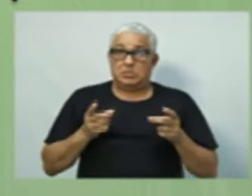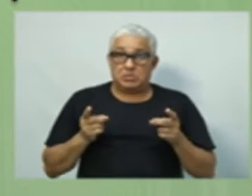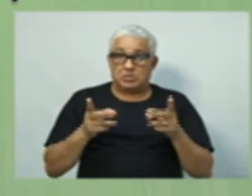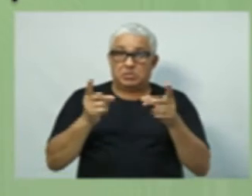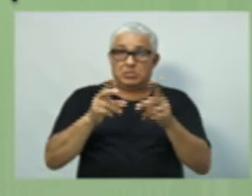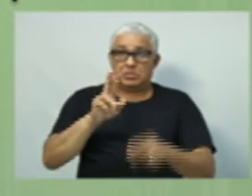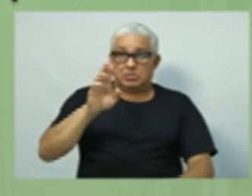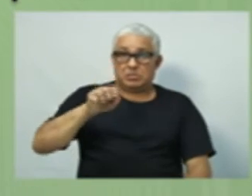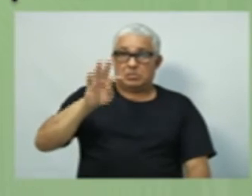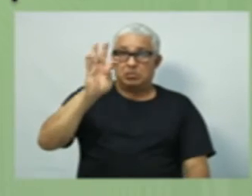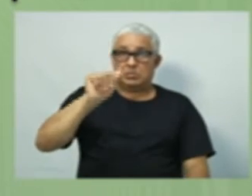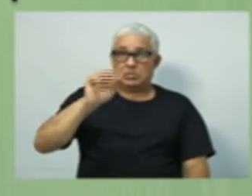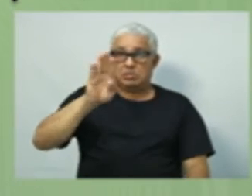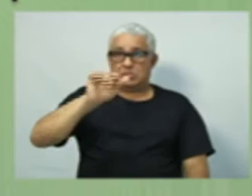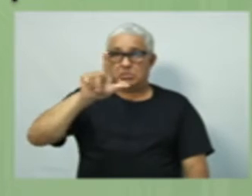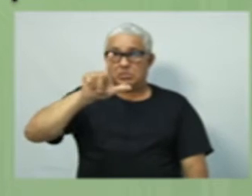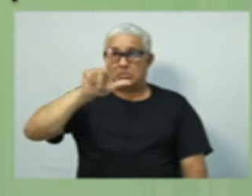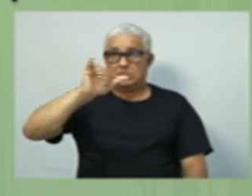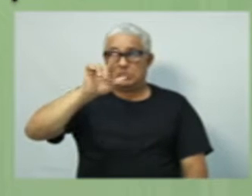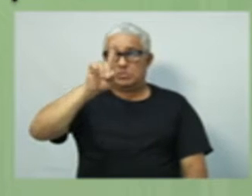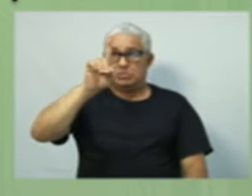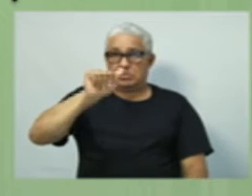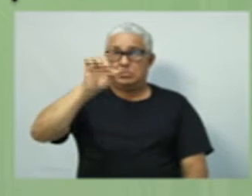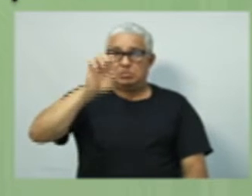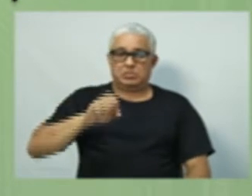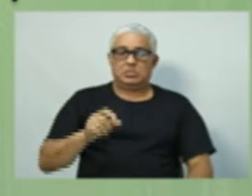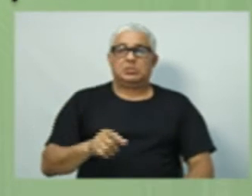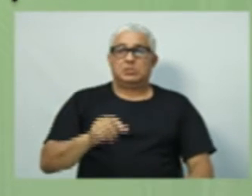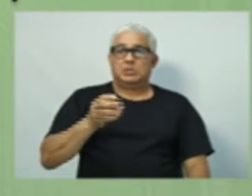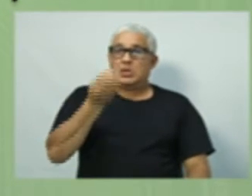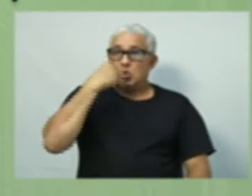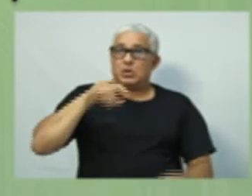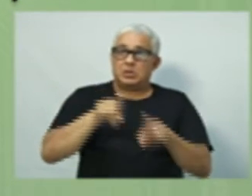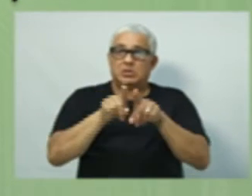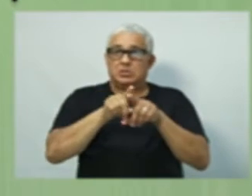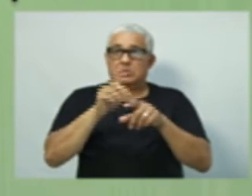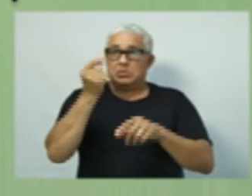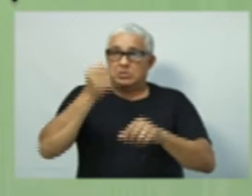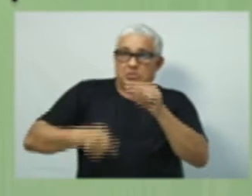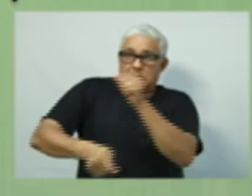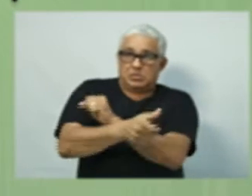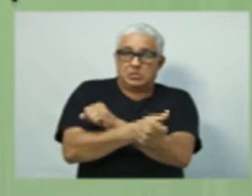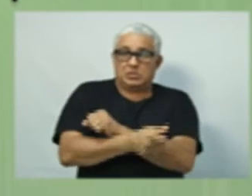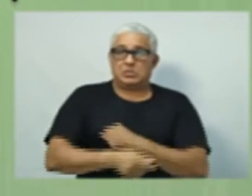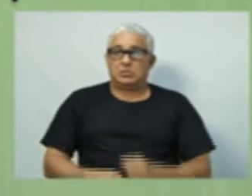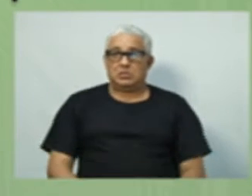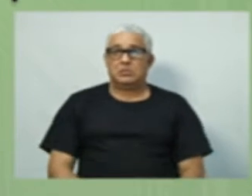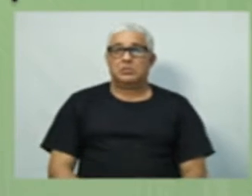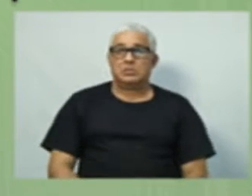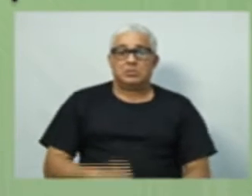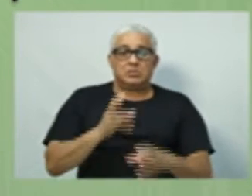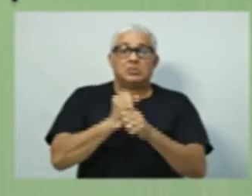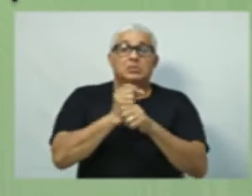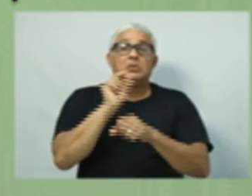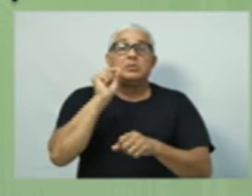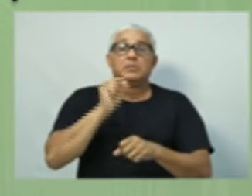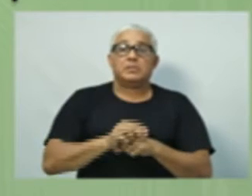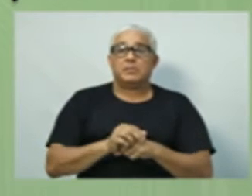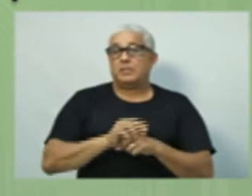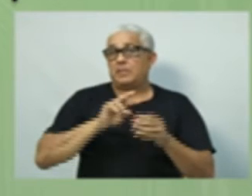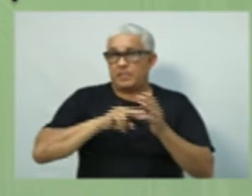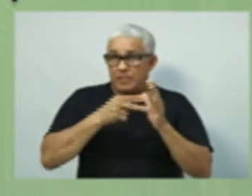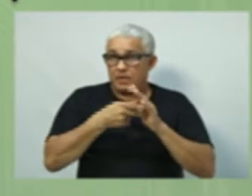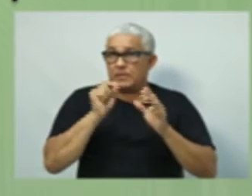foi a relação entre o lucro com quanto investimos no fundo no fundo o que buscamos sempre